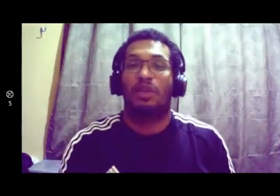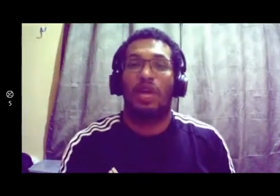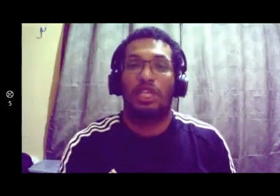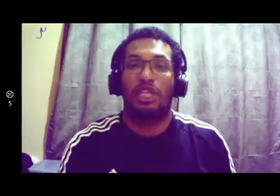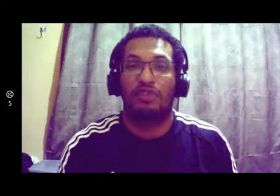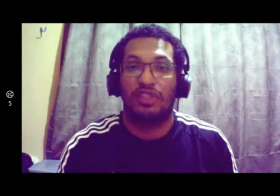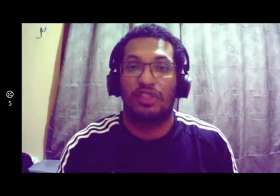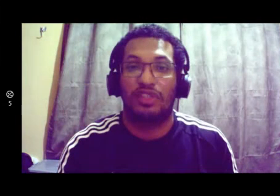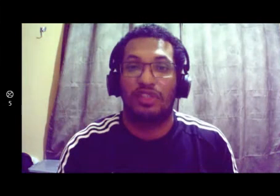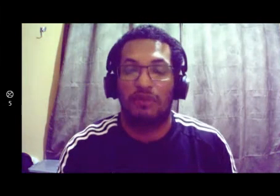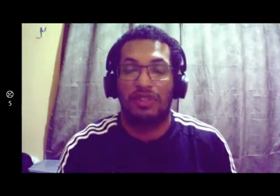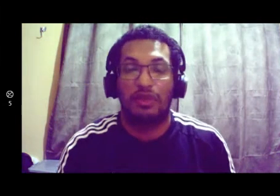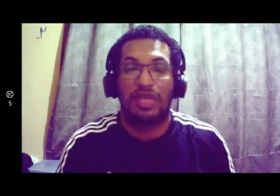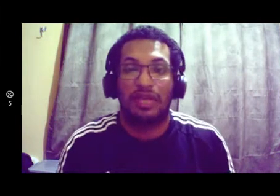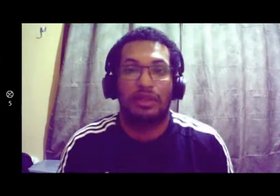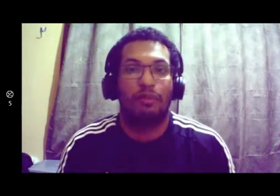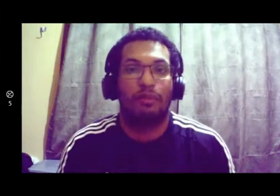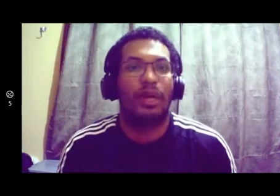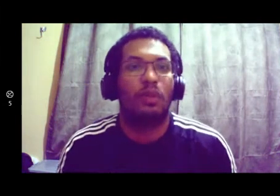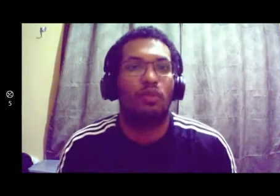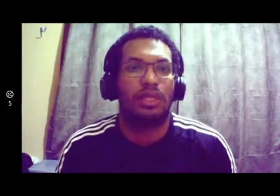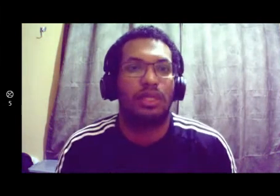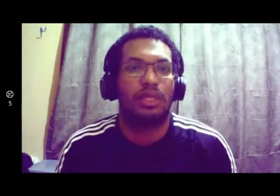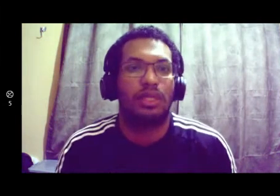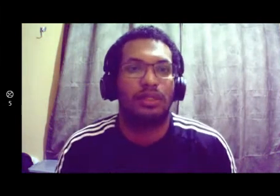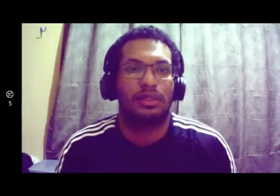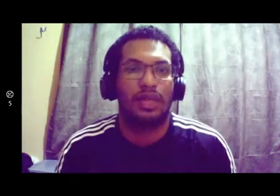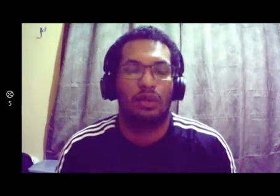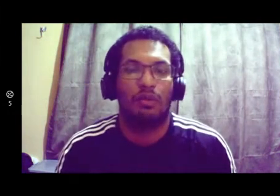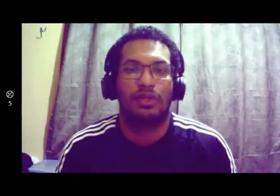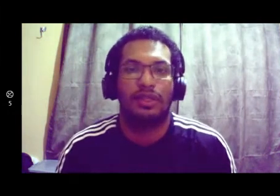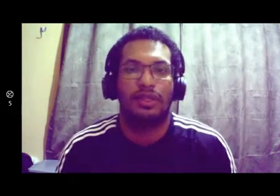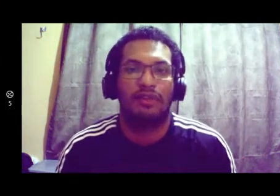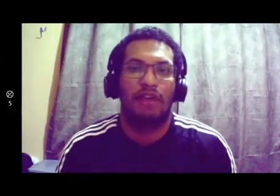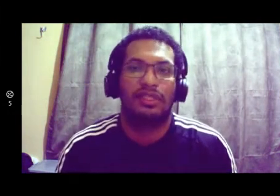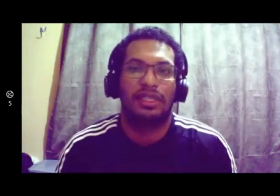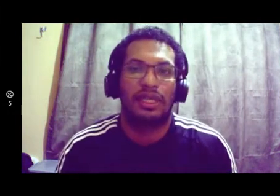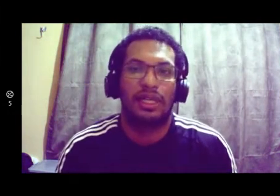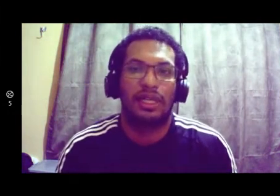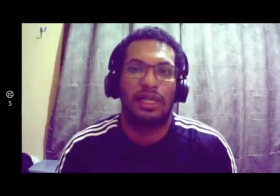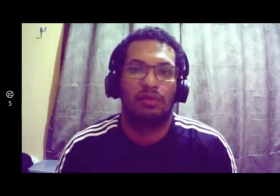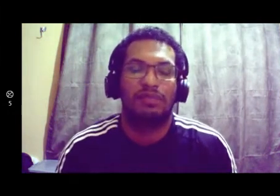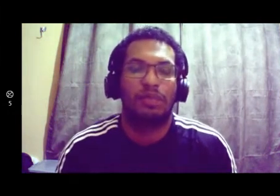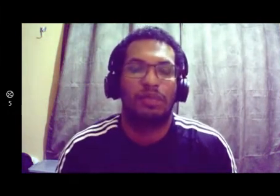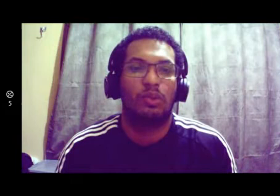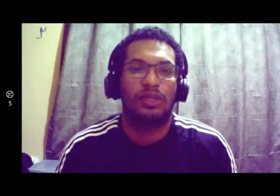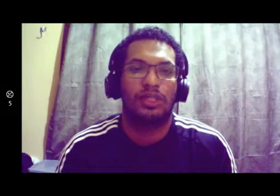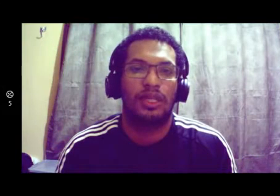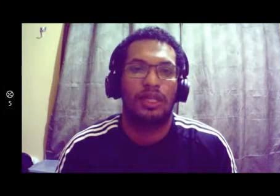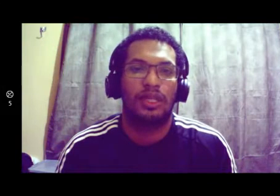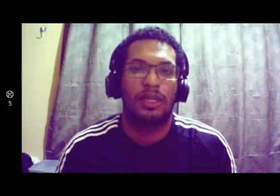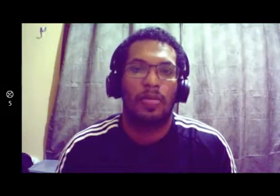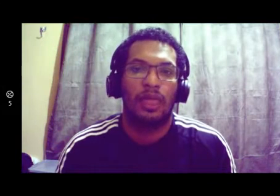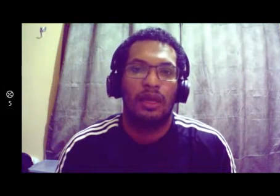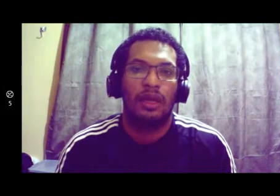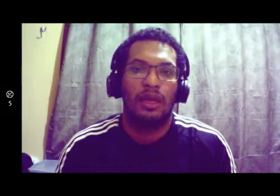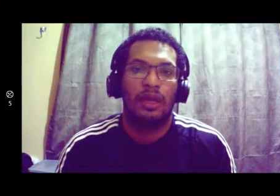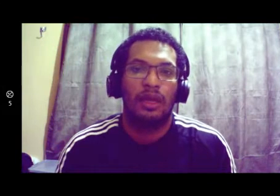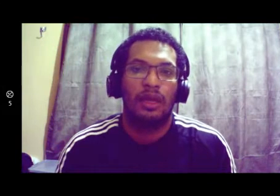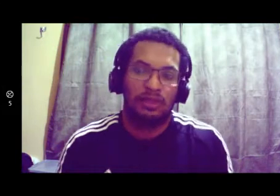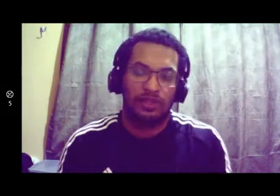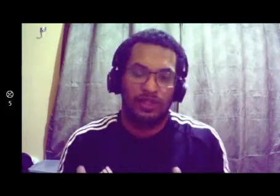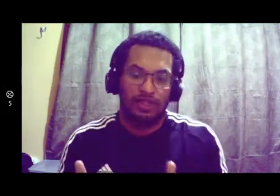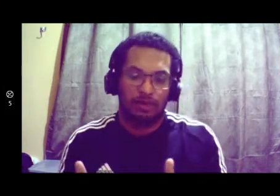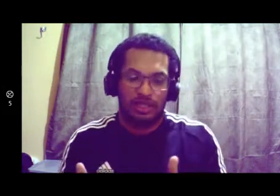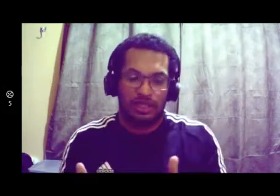Pronomes interrogativos. Então a gente pode fazer o quê? São perguntas, né? Como você vai fazer algumas perguntas ali. E aí